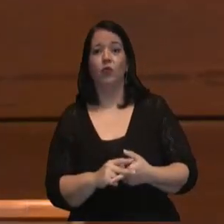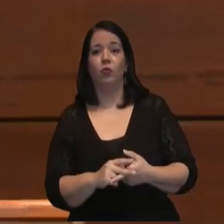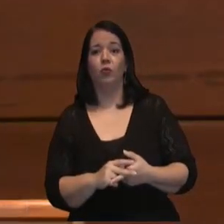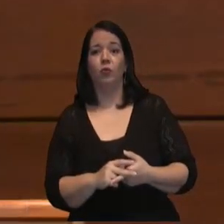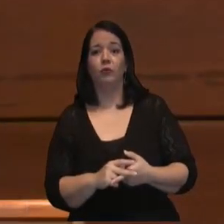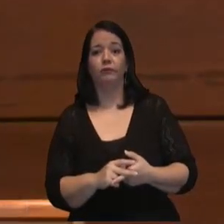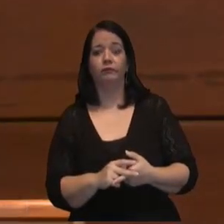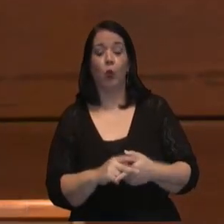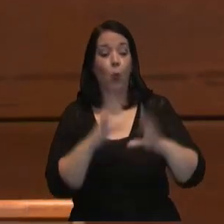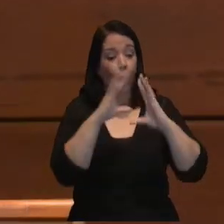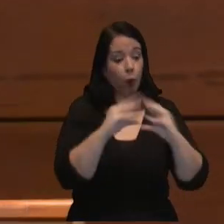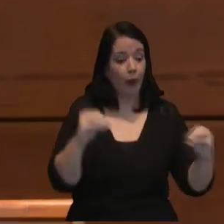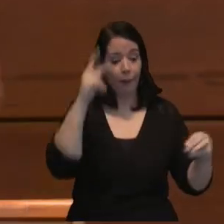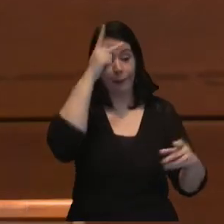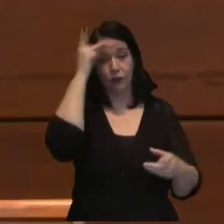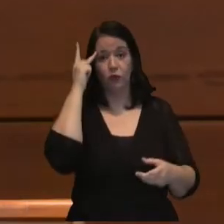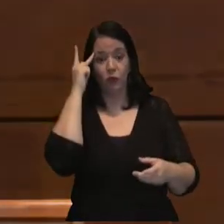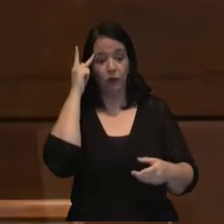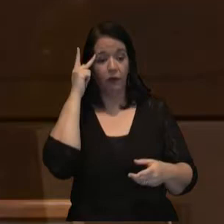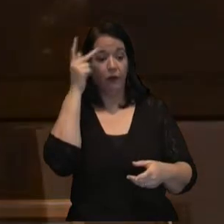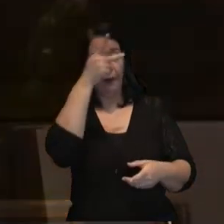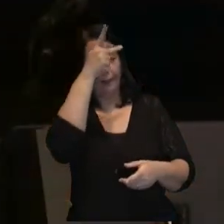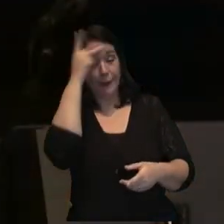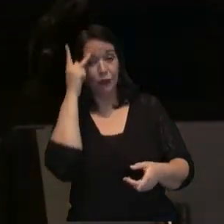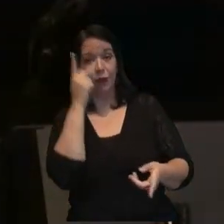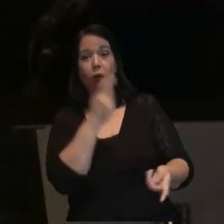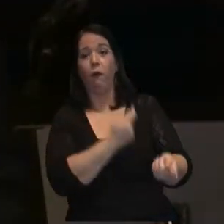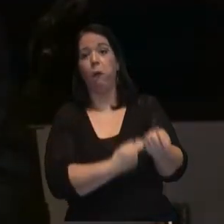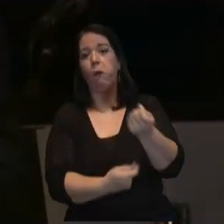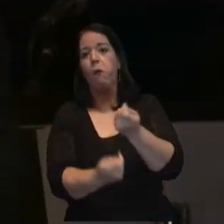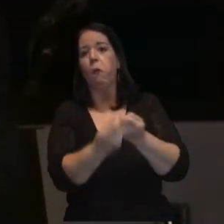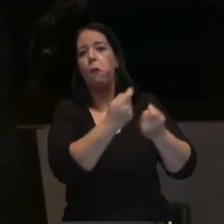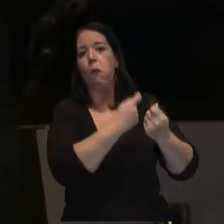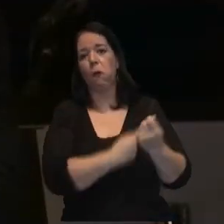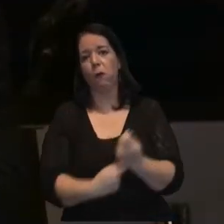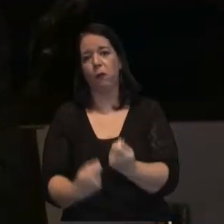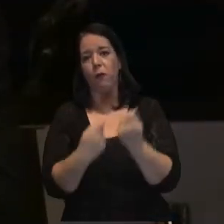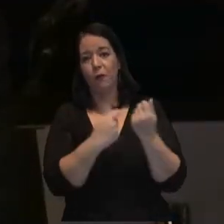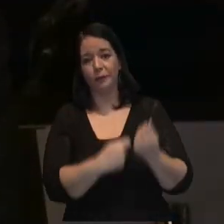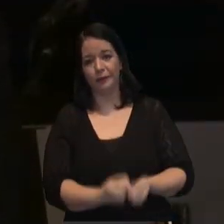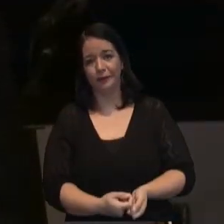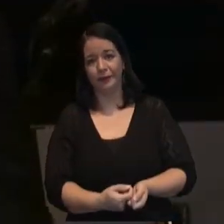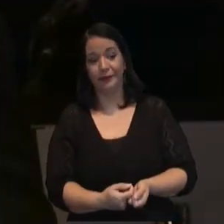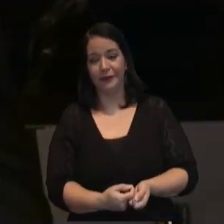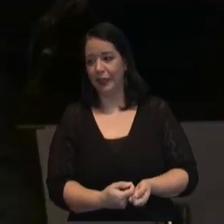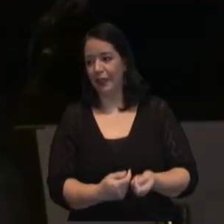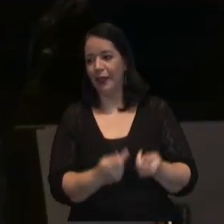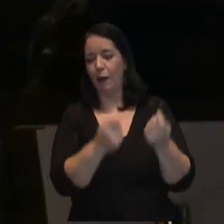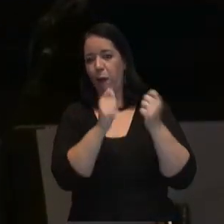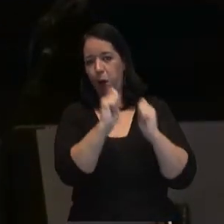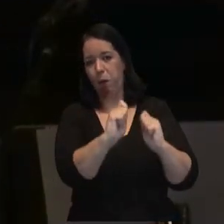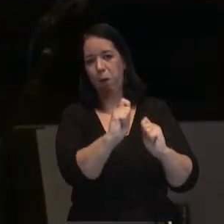tanta enfermidade? Quantos praticando a maldade? Meus irmãos,